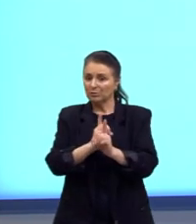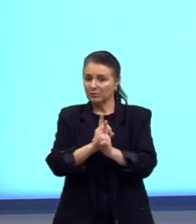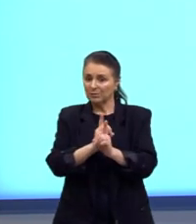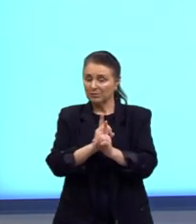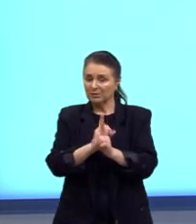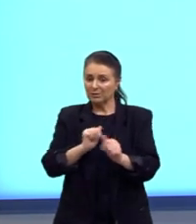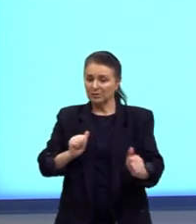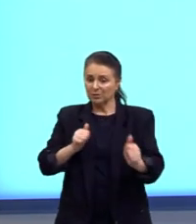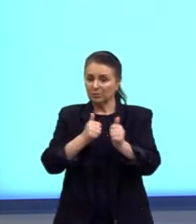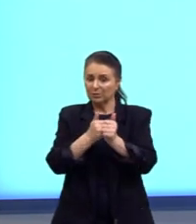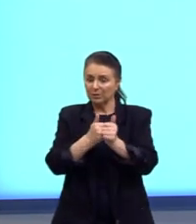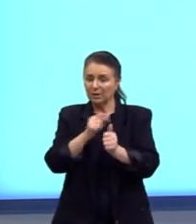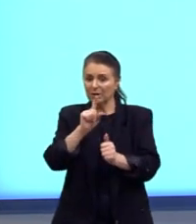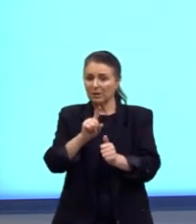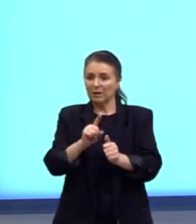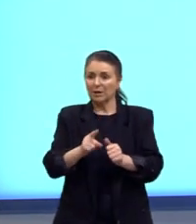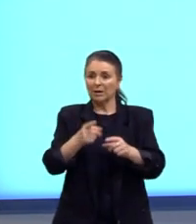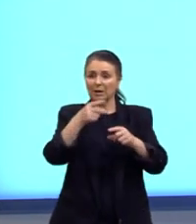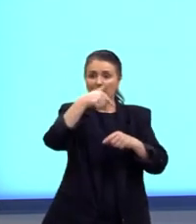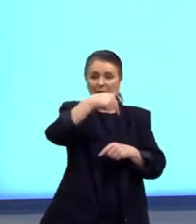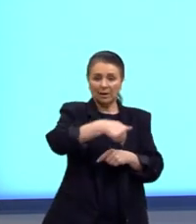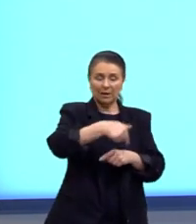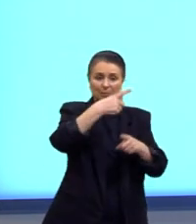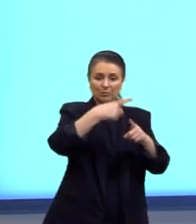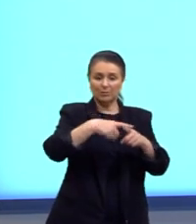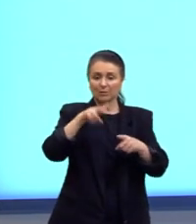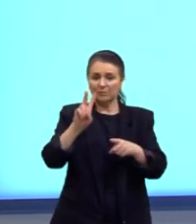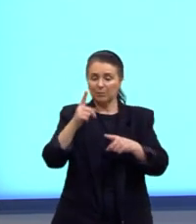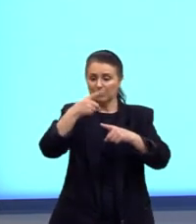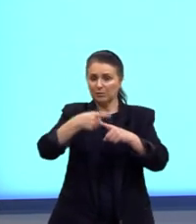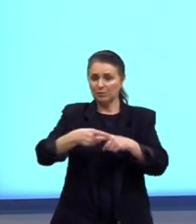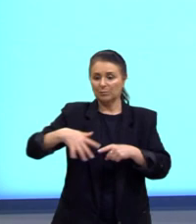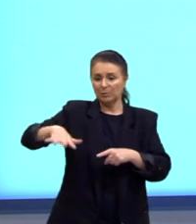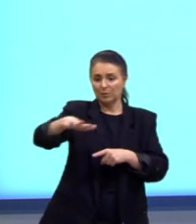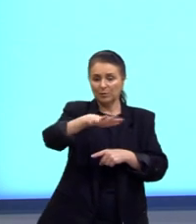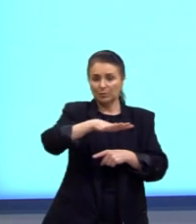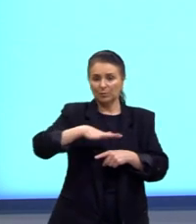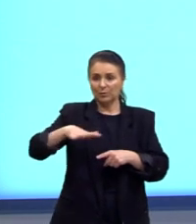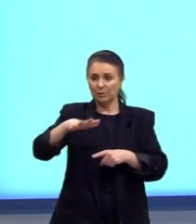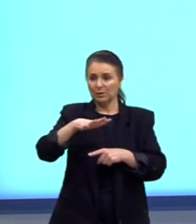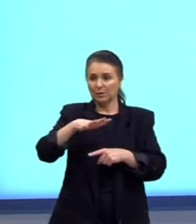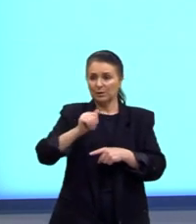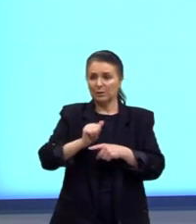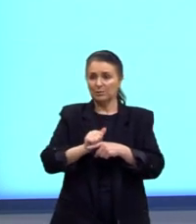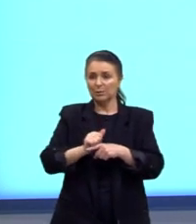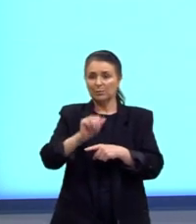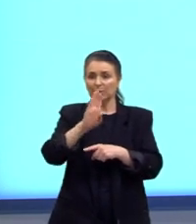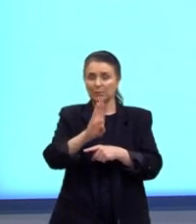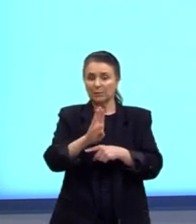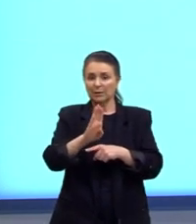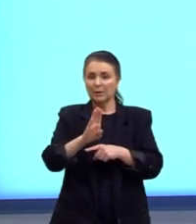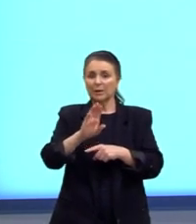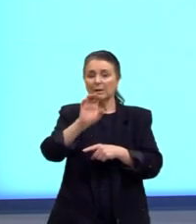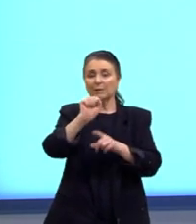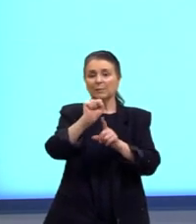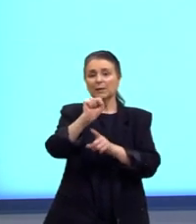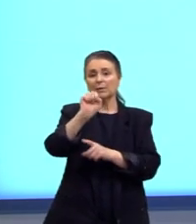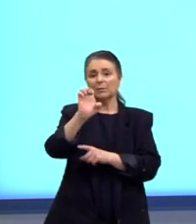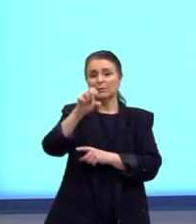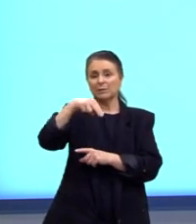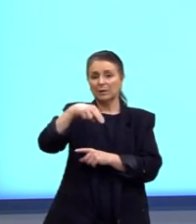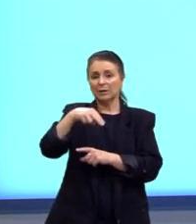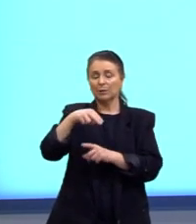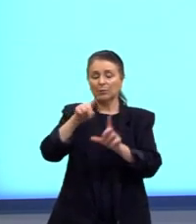essa, Q multiplicado por V, multiplicado pelo campo magnético e multiplicado, então, pelo seno do ângulo entre o